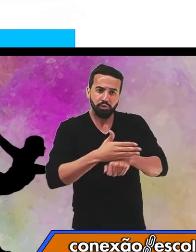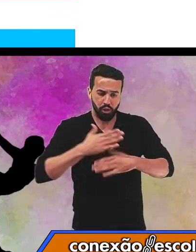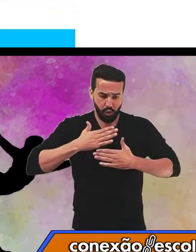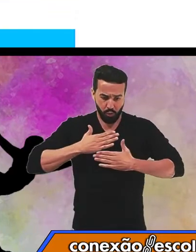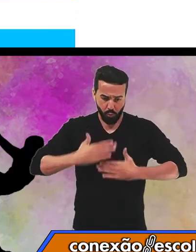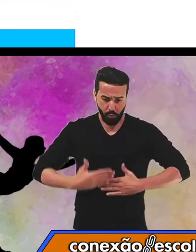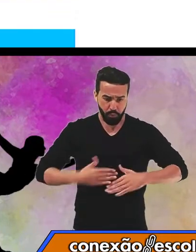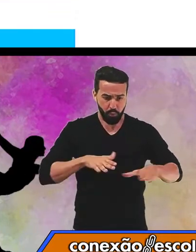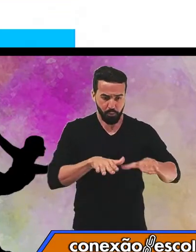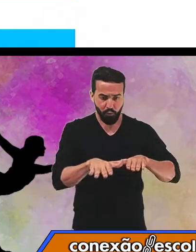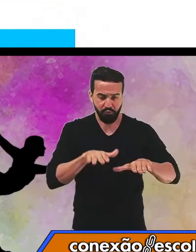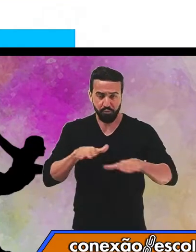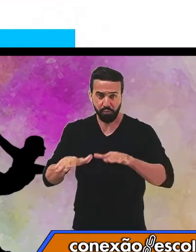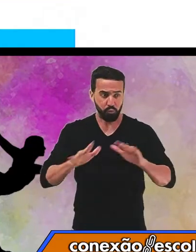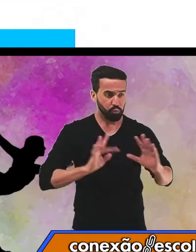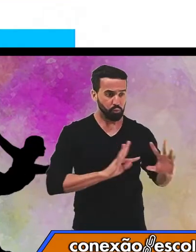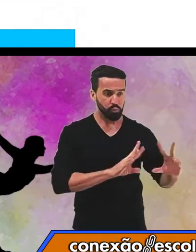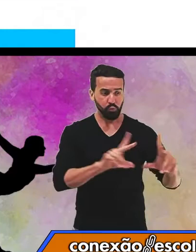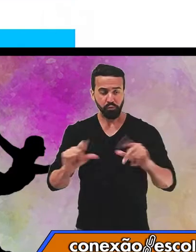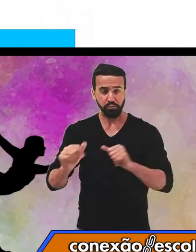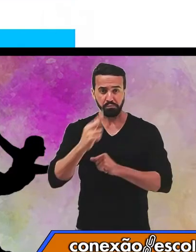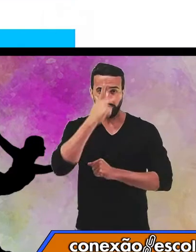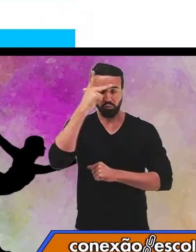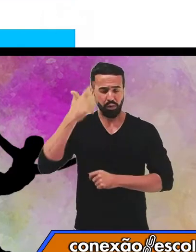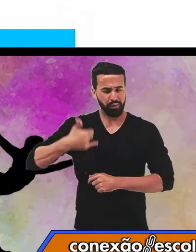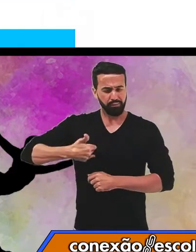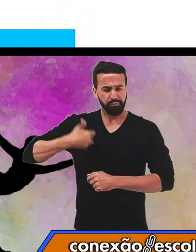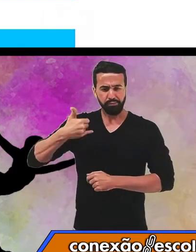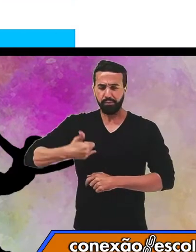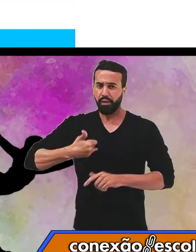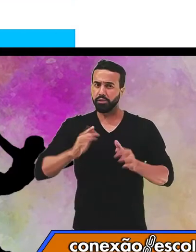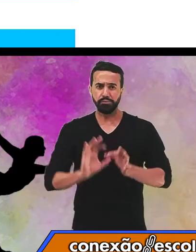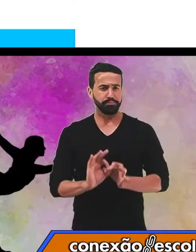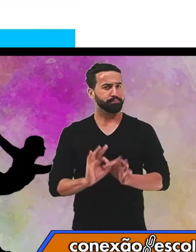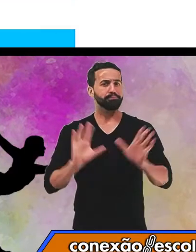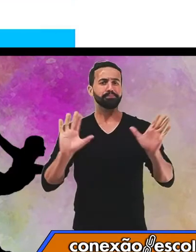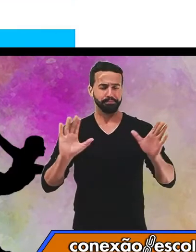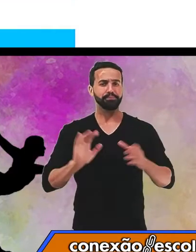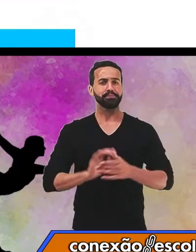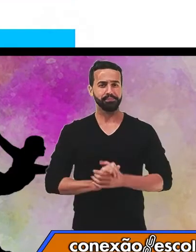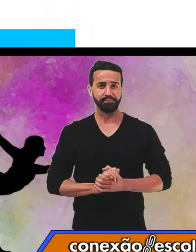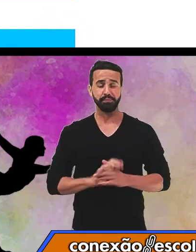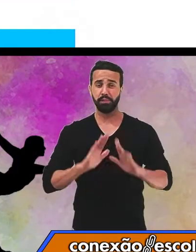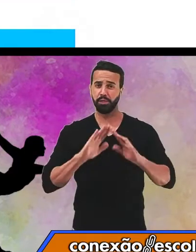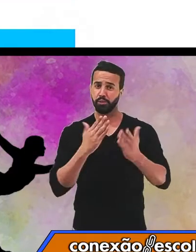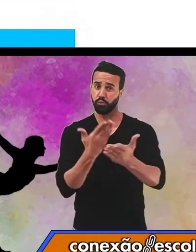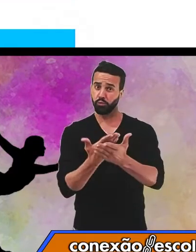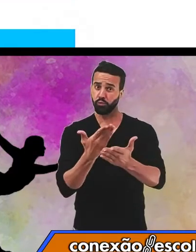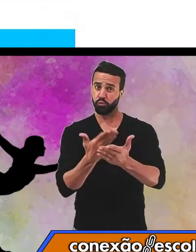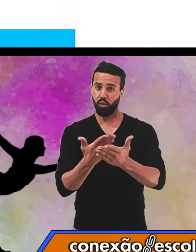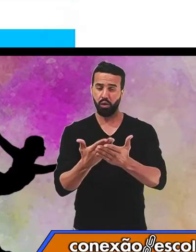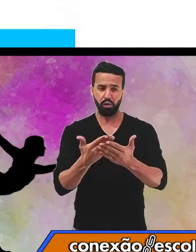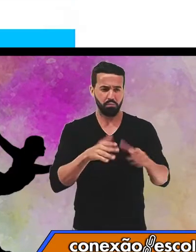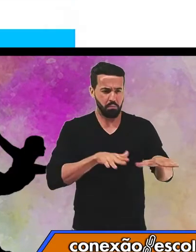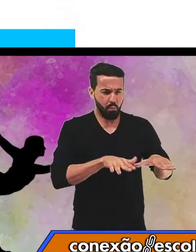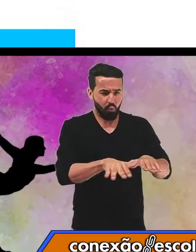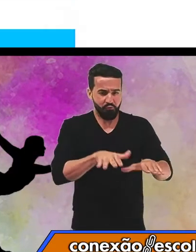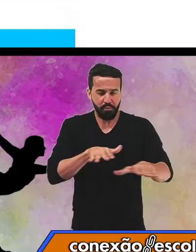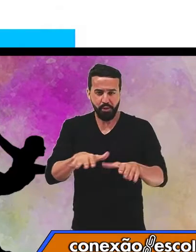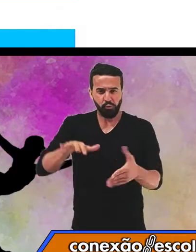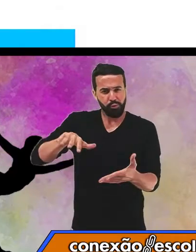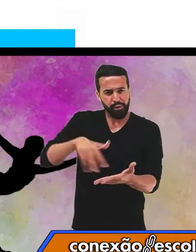todos, de todas as idades. E que na escola, além de vivenciar vários movimentos da